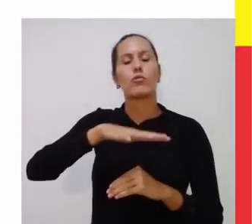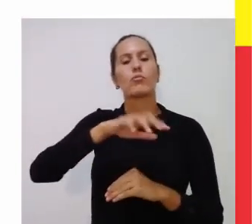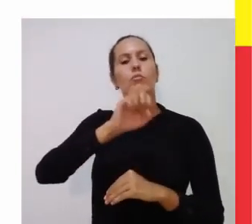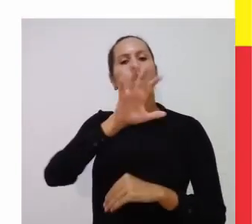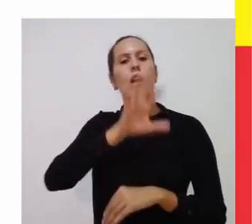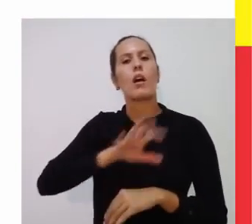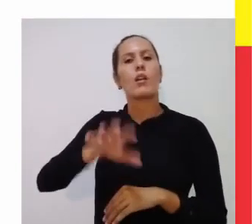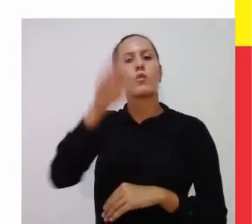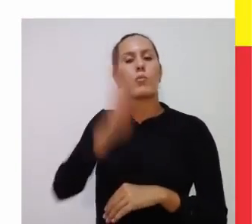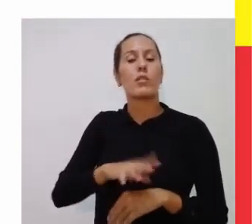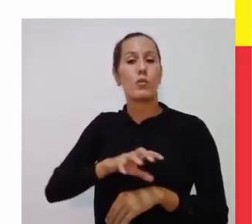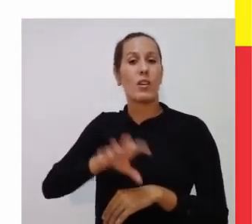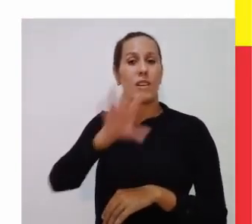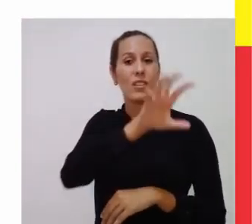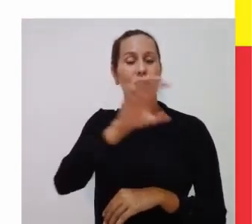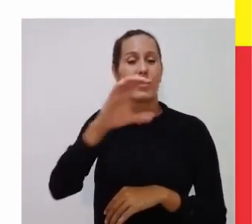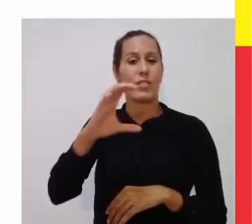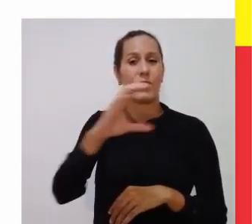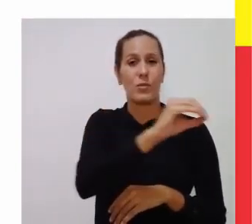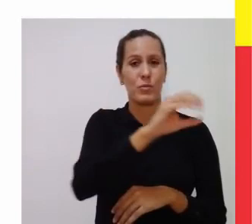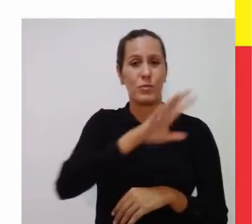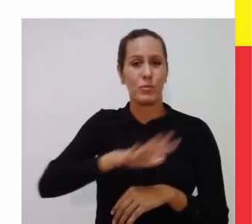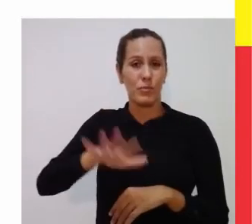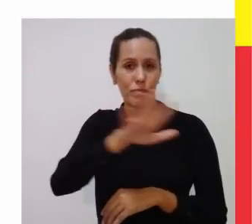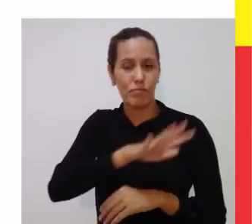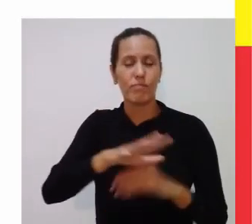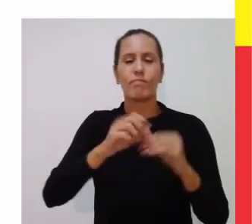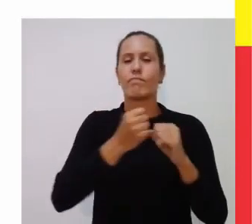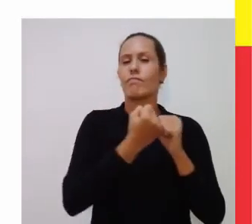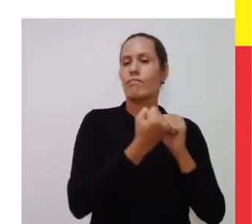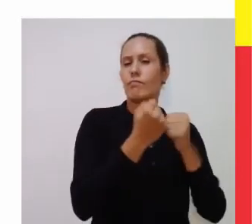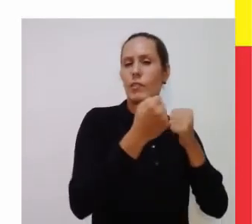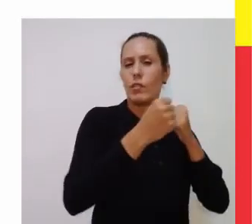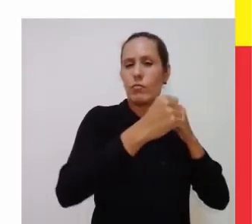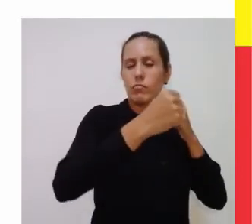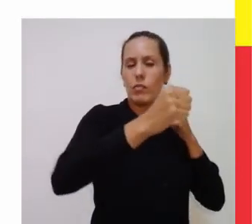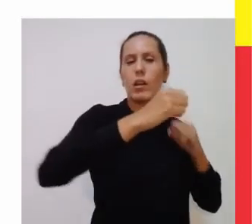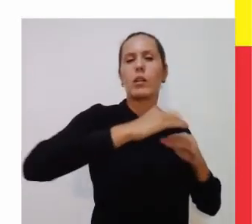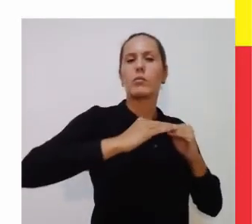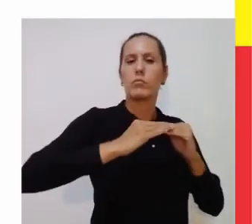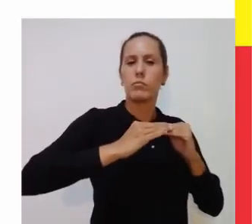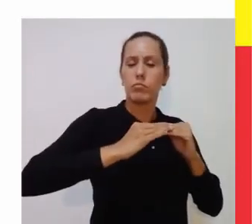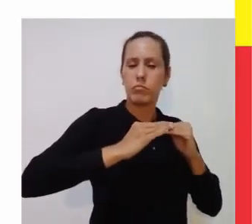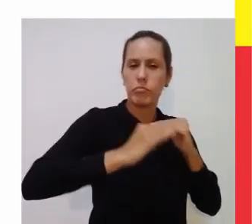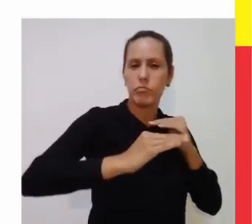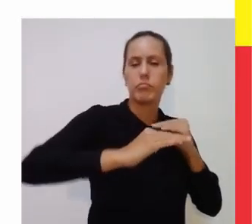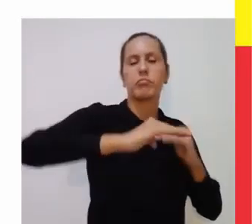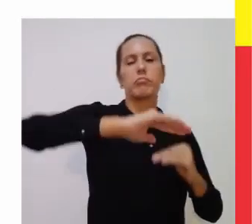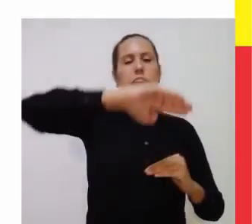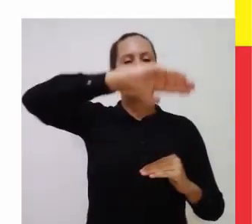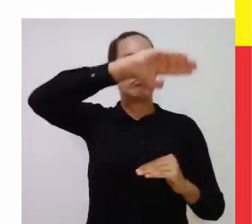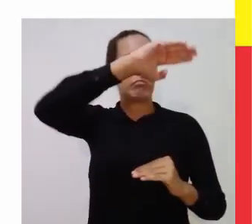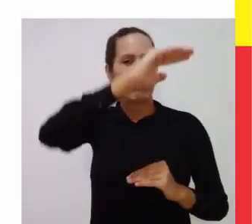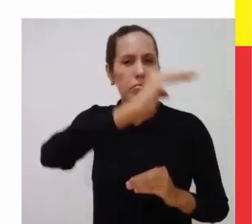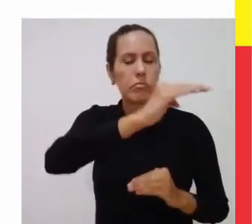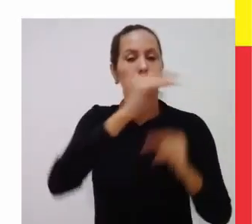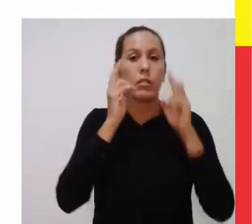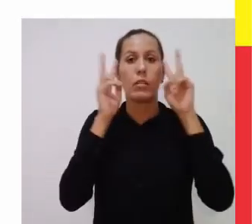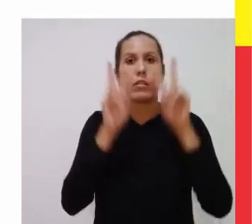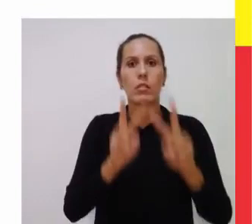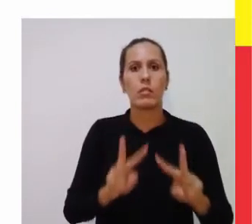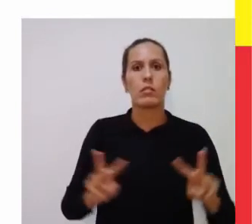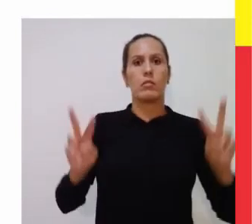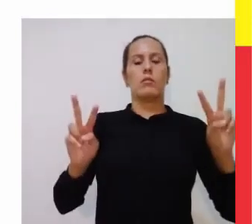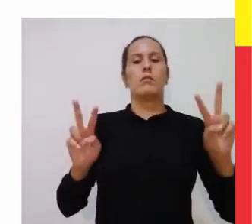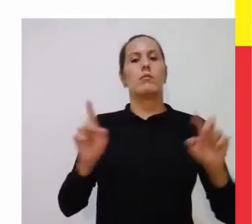A região central do Brasil é uma área de extensos planaltos, extensas áreas mais elevadas, ok? E a gente